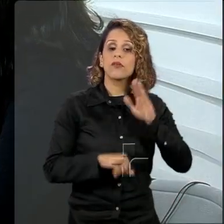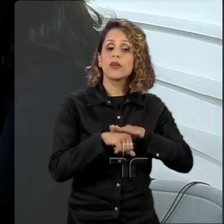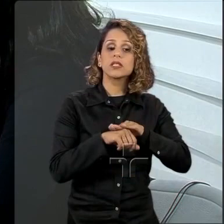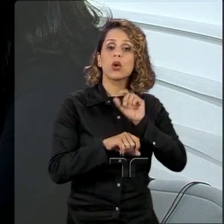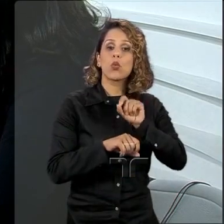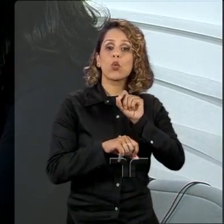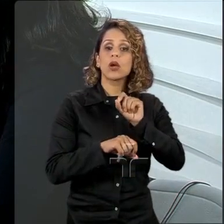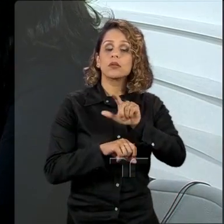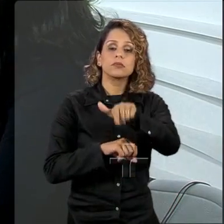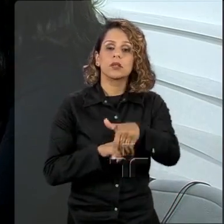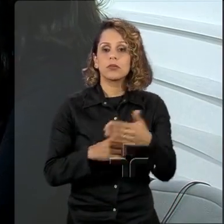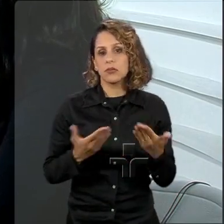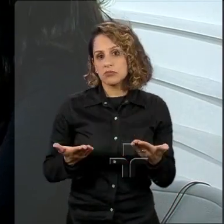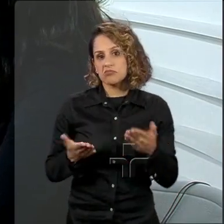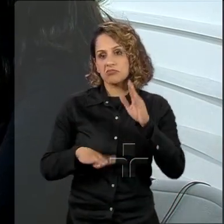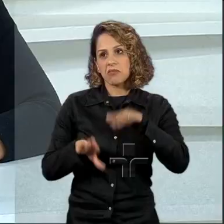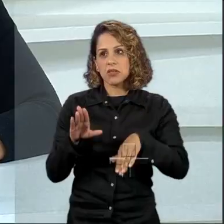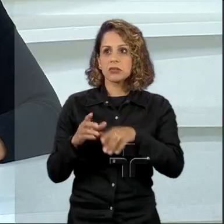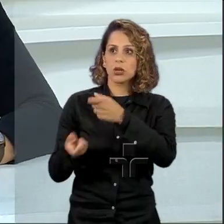na mobilização